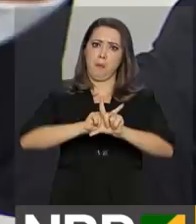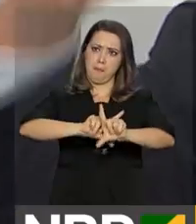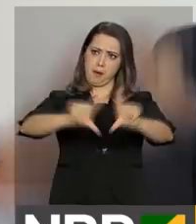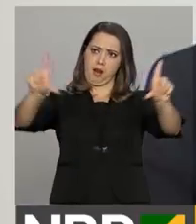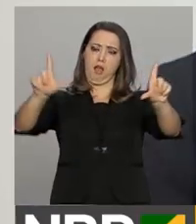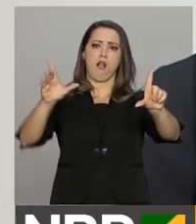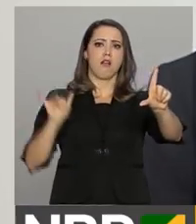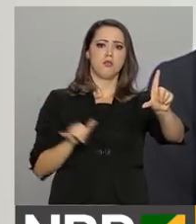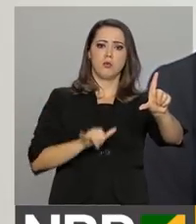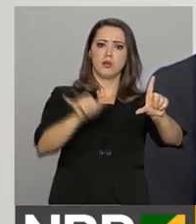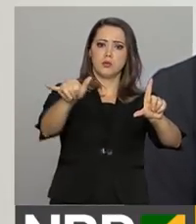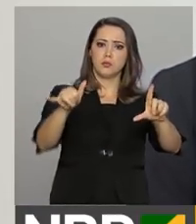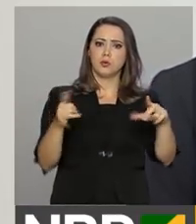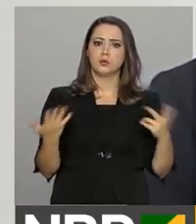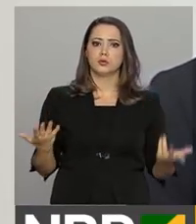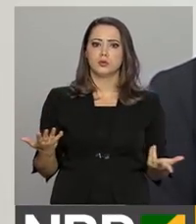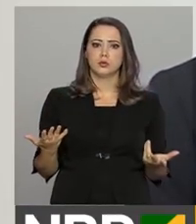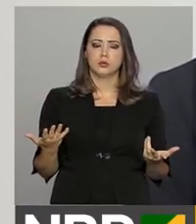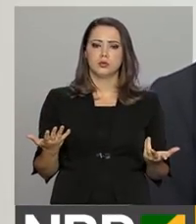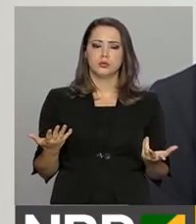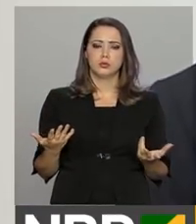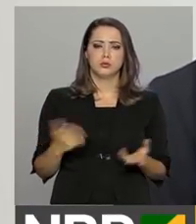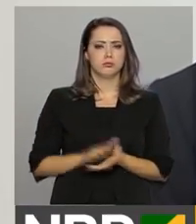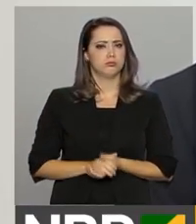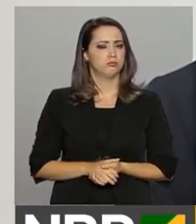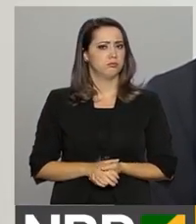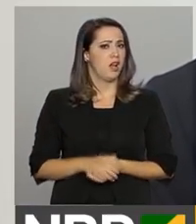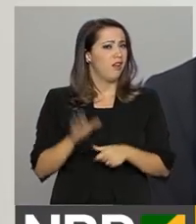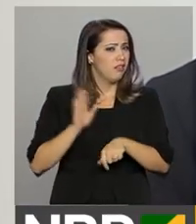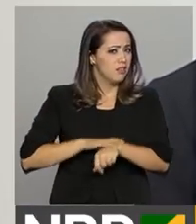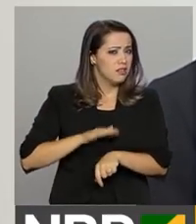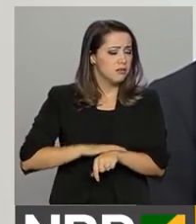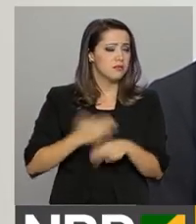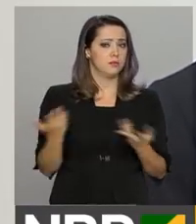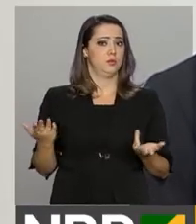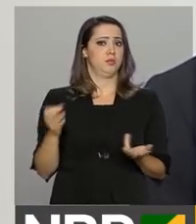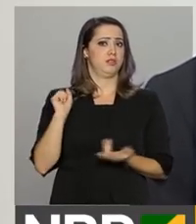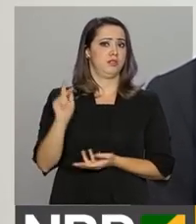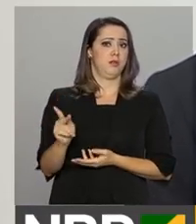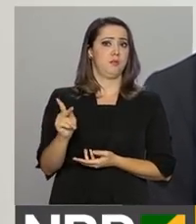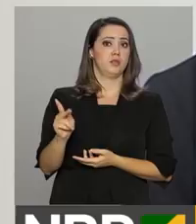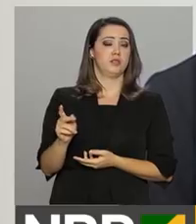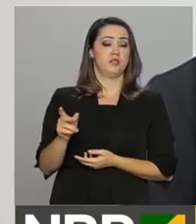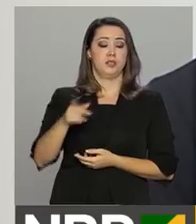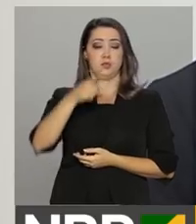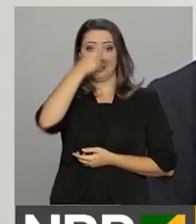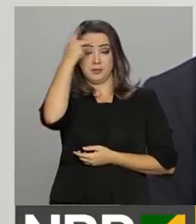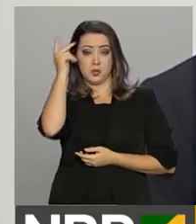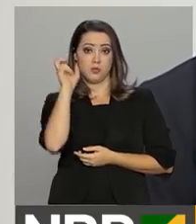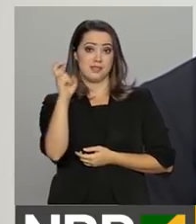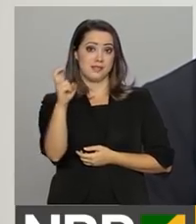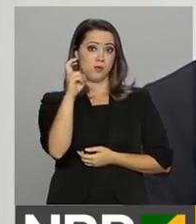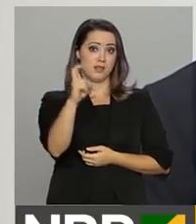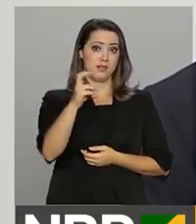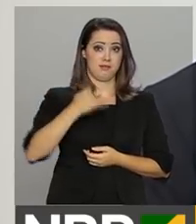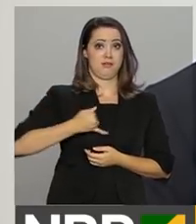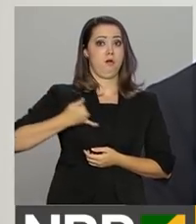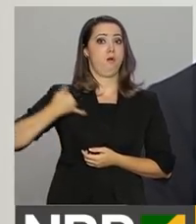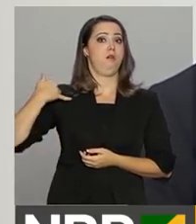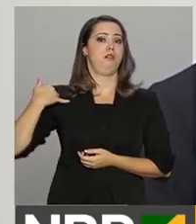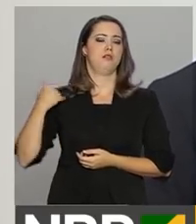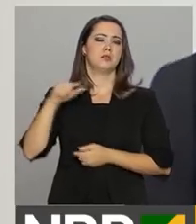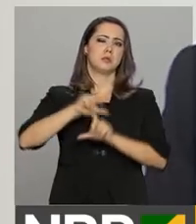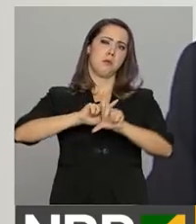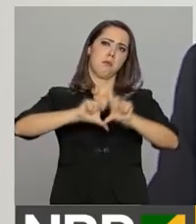não é hora há neste momento a aposentadoria se dá aos 55 anos a suposição